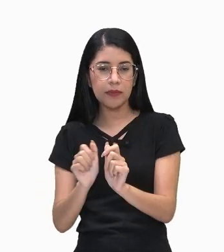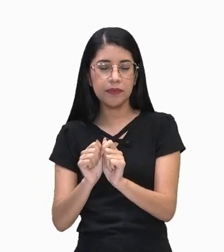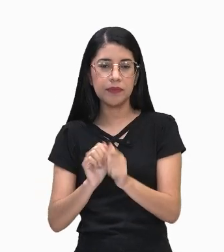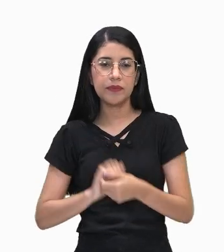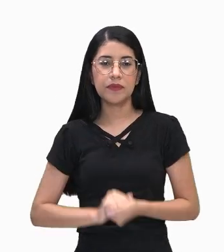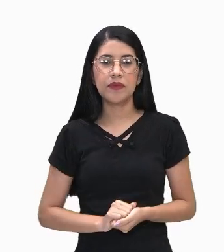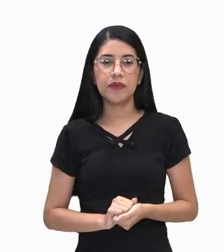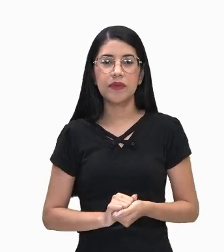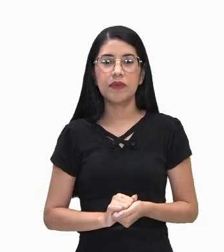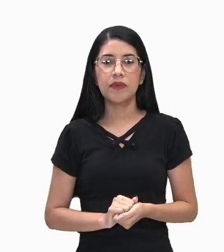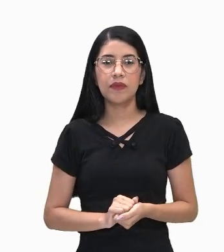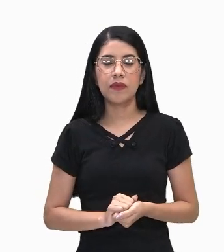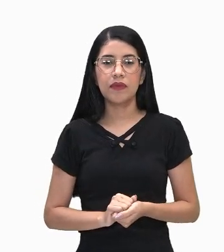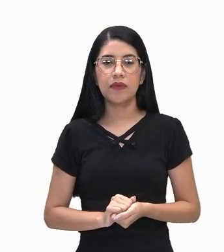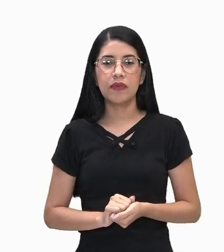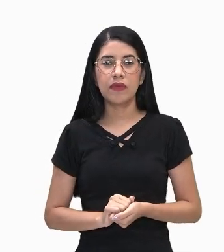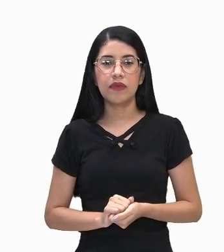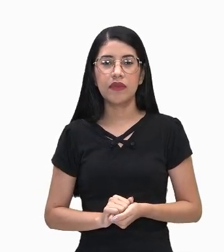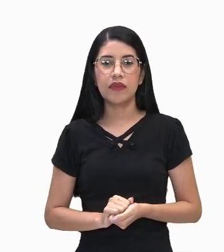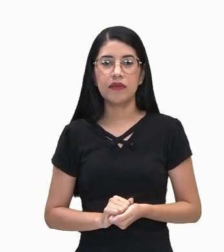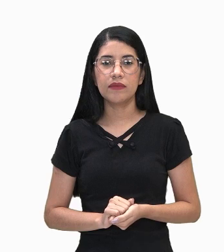românicas.